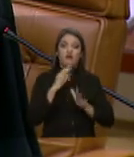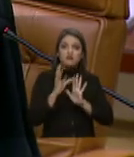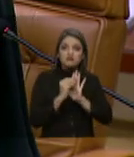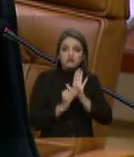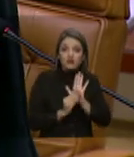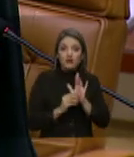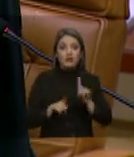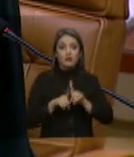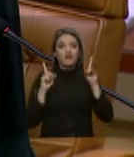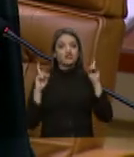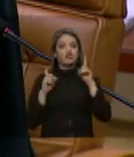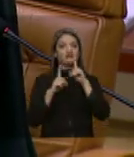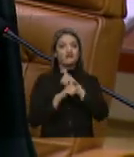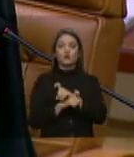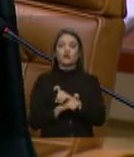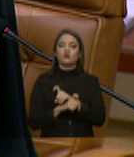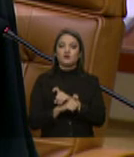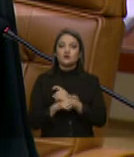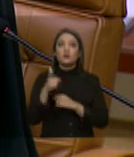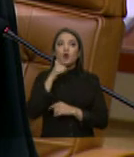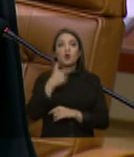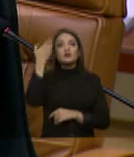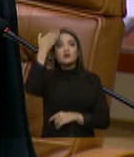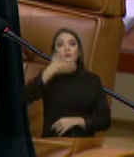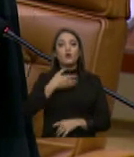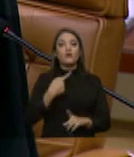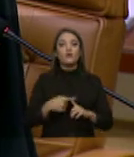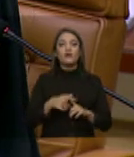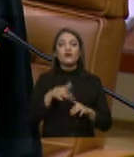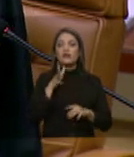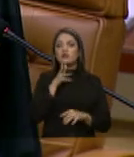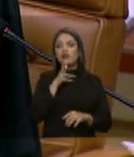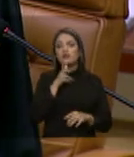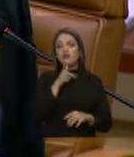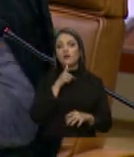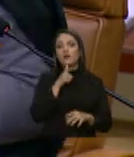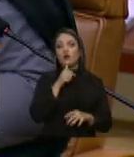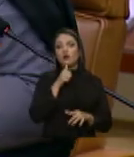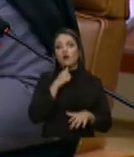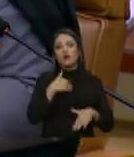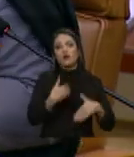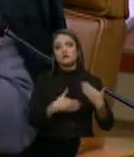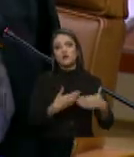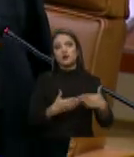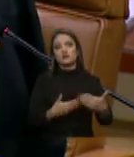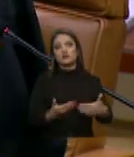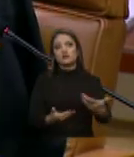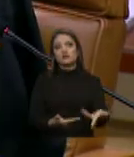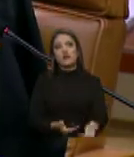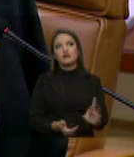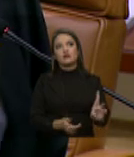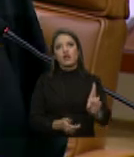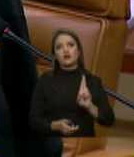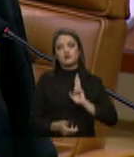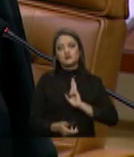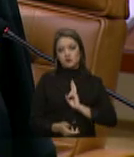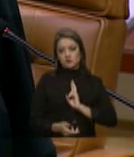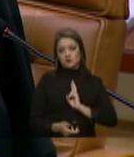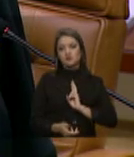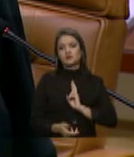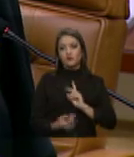dificuldades quanto a sua produção em razão da demora natural é do procedimento de cooperação jurídica